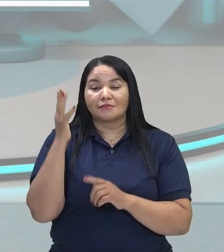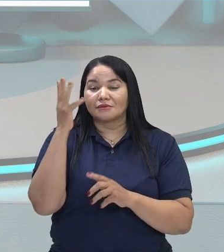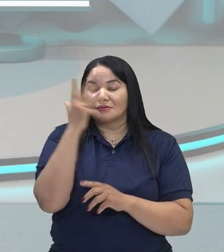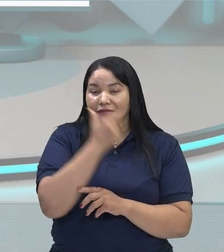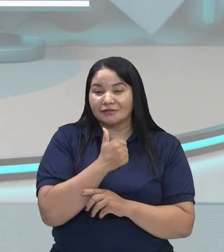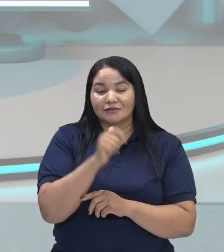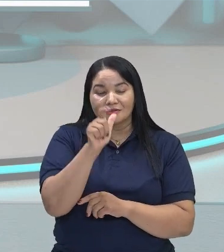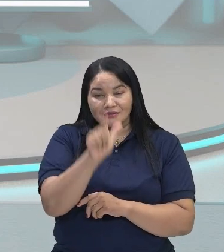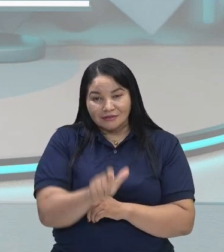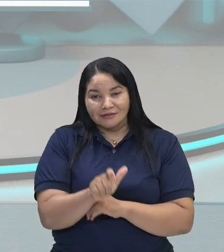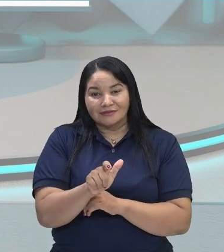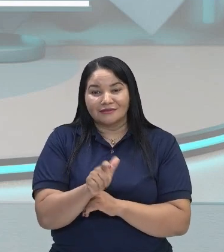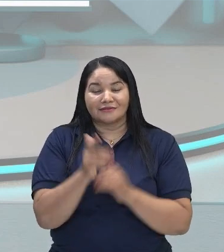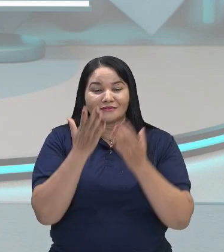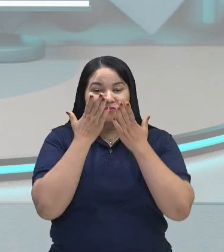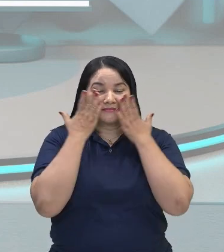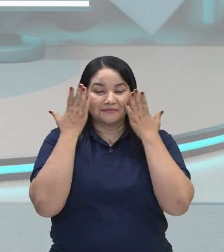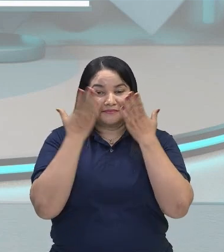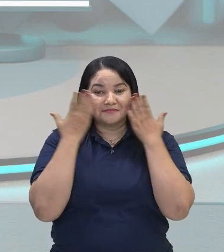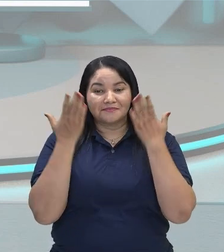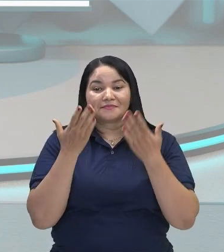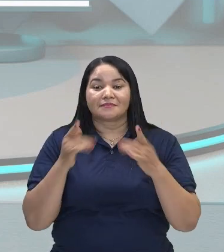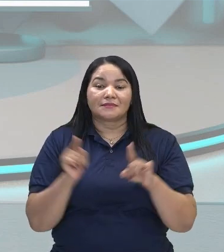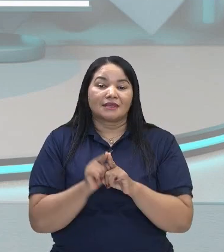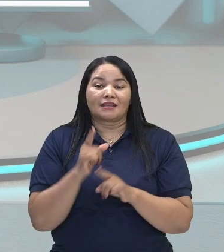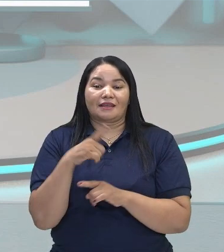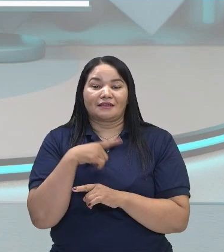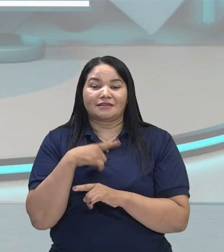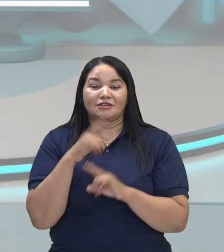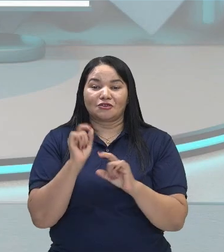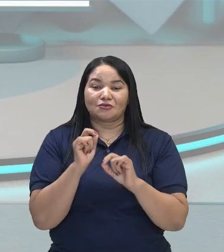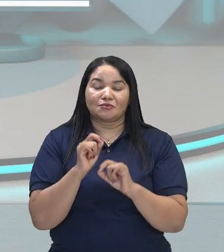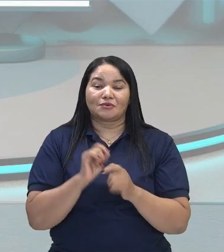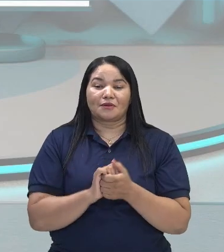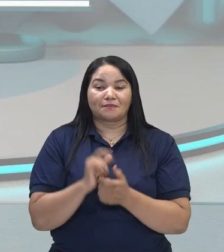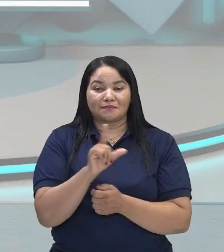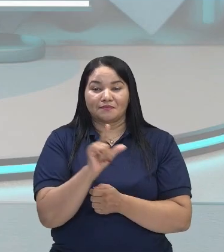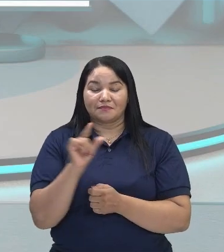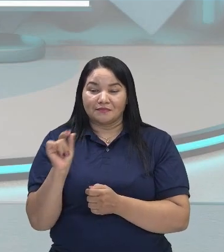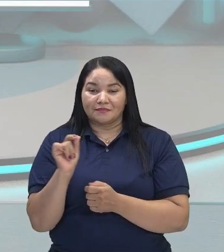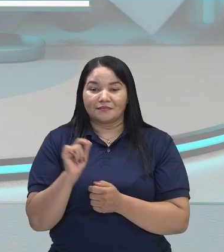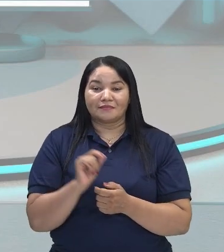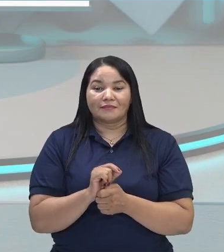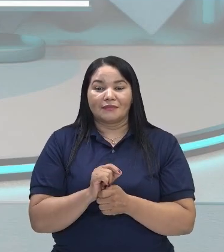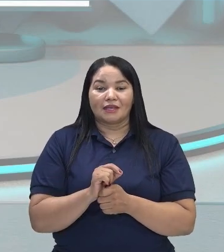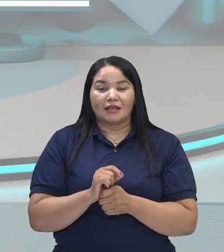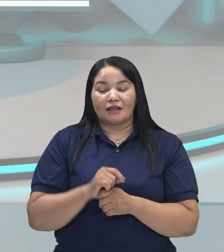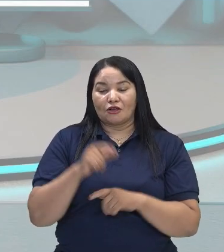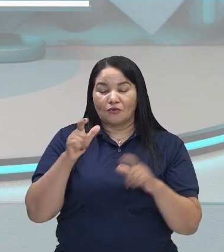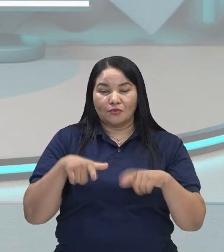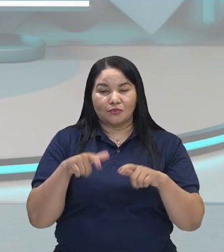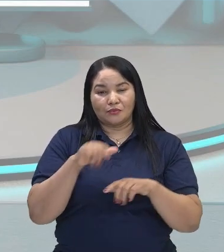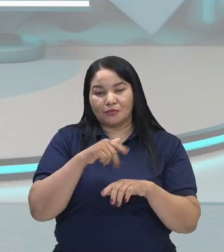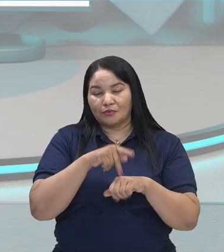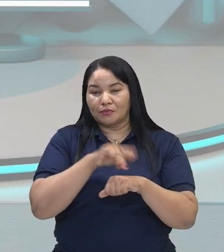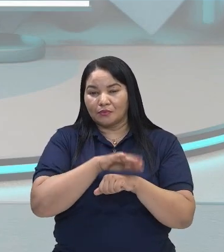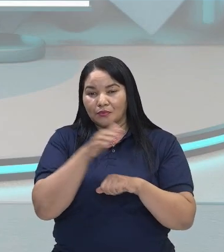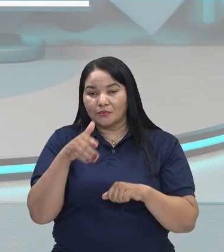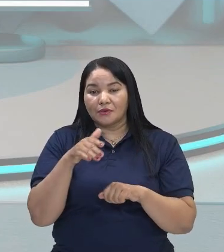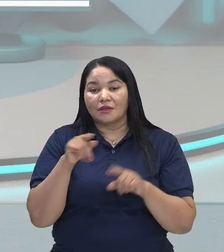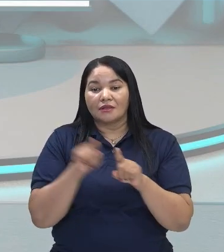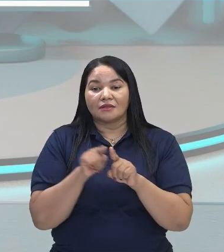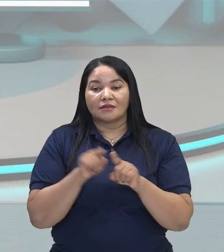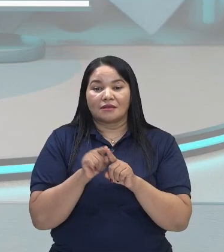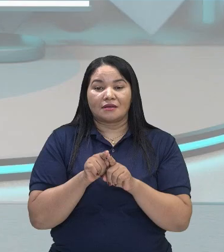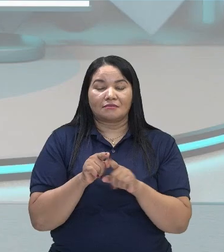vos pode enxugar. Eu tenho de ausentar-me, ó montes, ó vales, por tempo